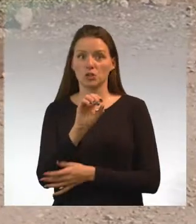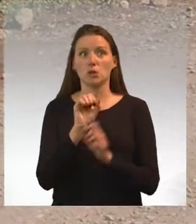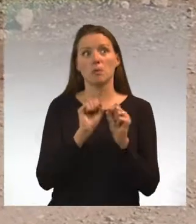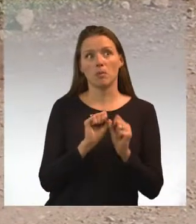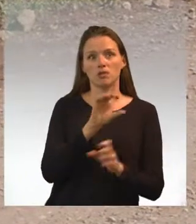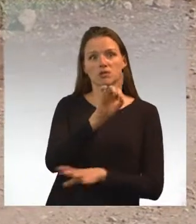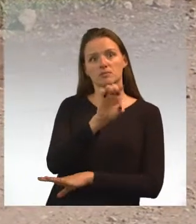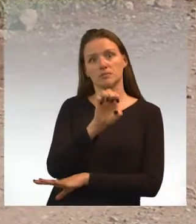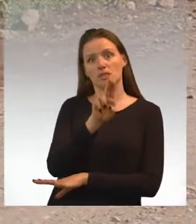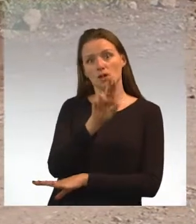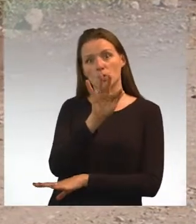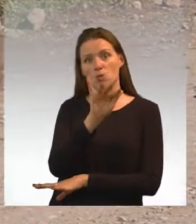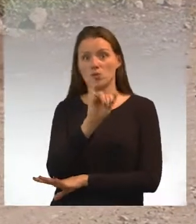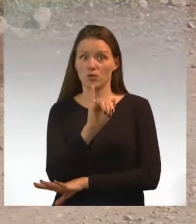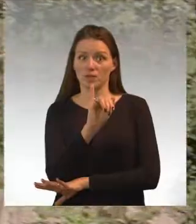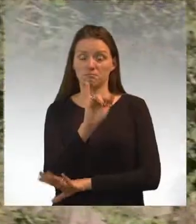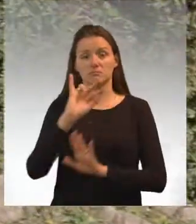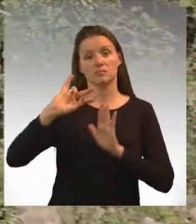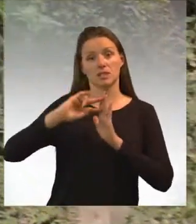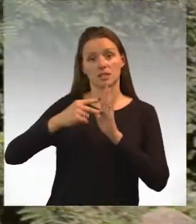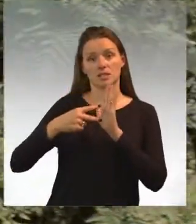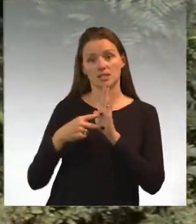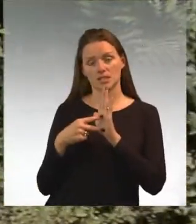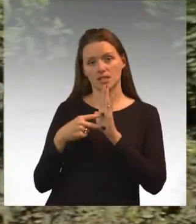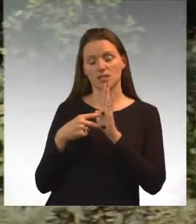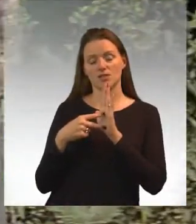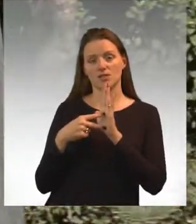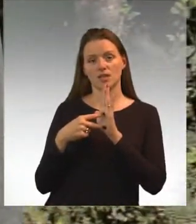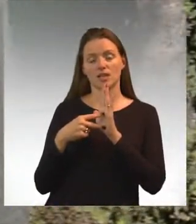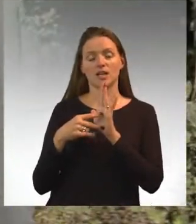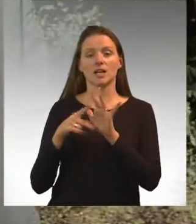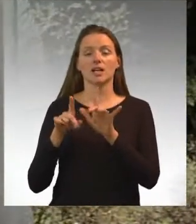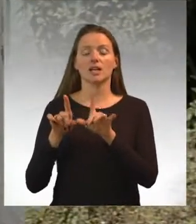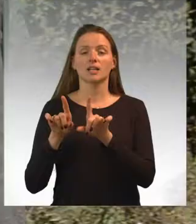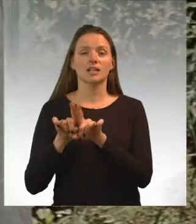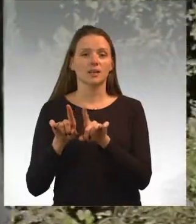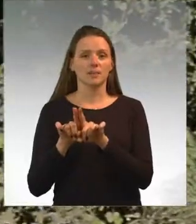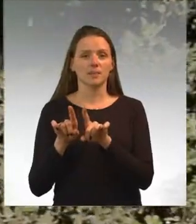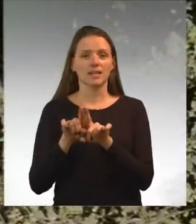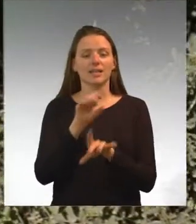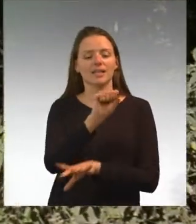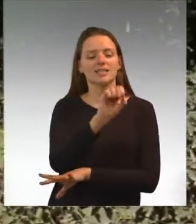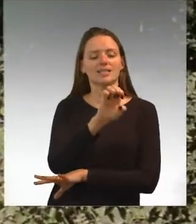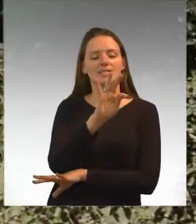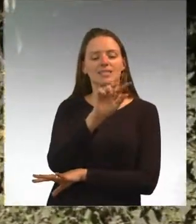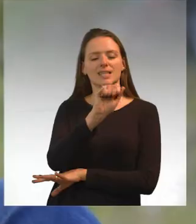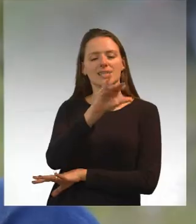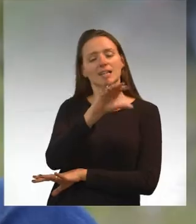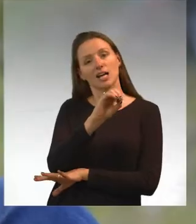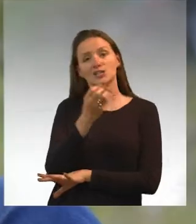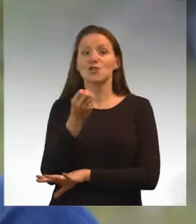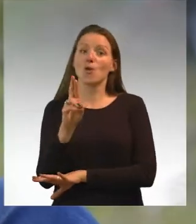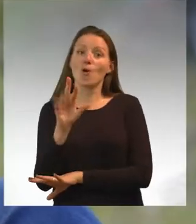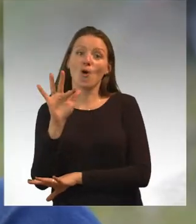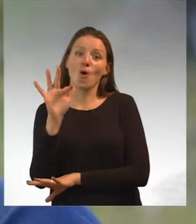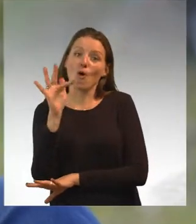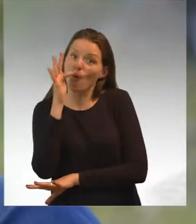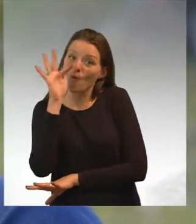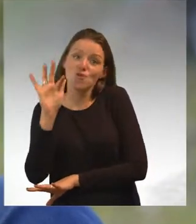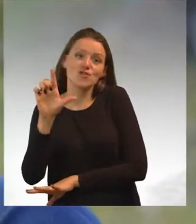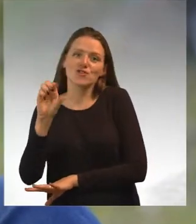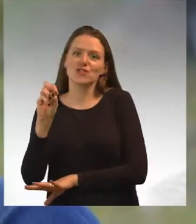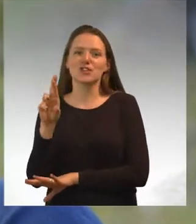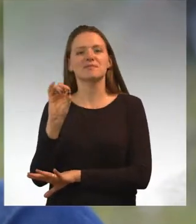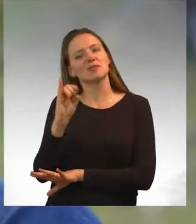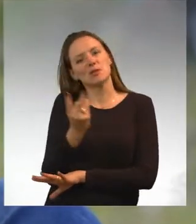delfim, que é o cetáceo, e pode ser o delfino flor. Ou pode ser os dois, melhor ainda,